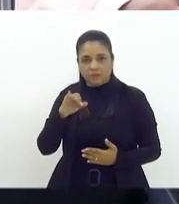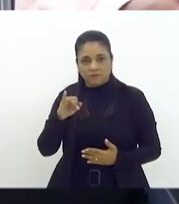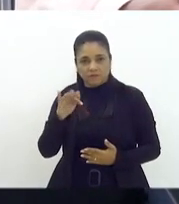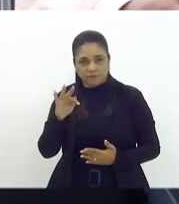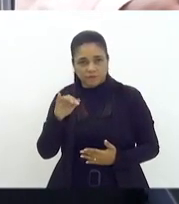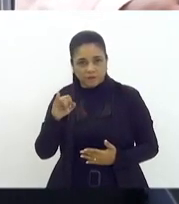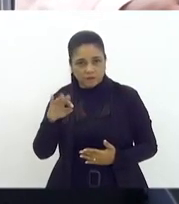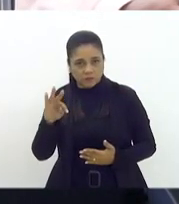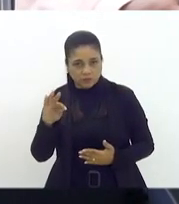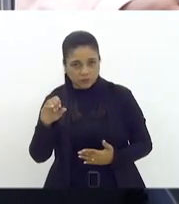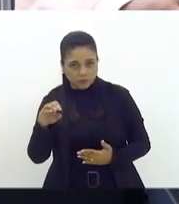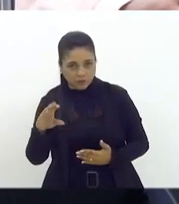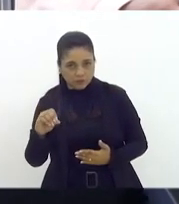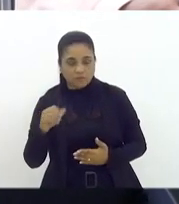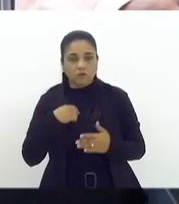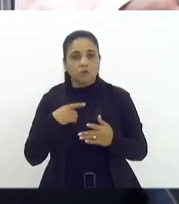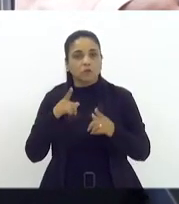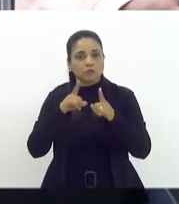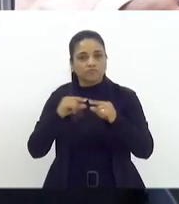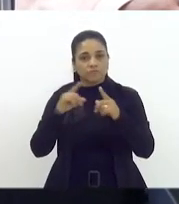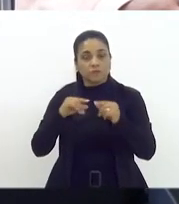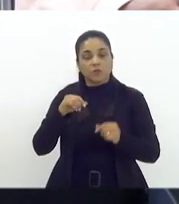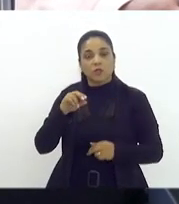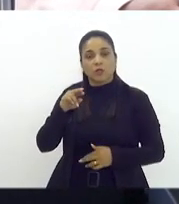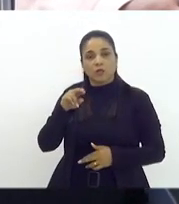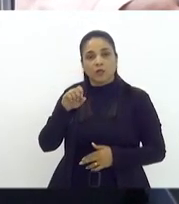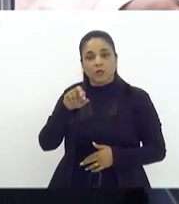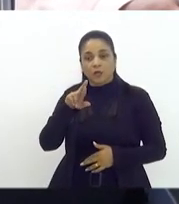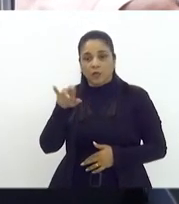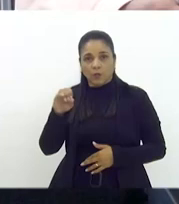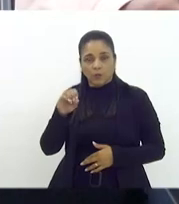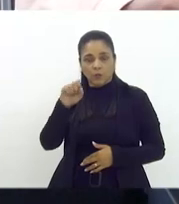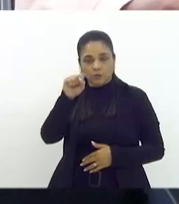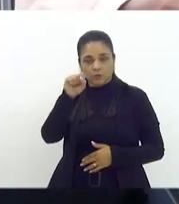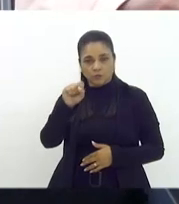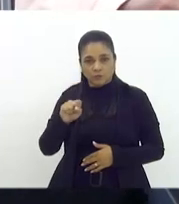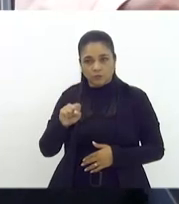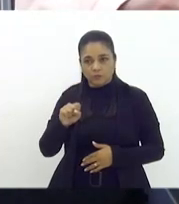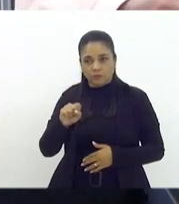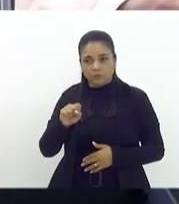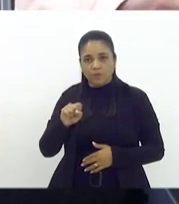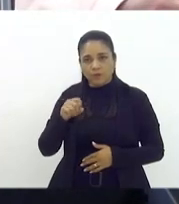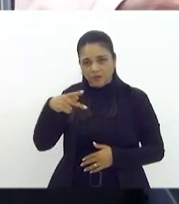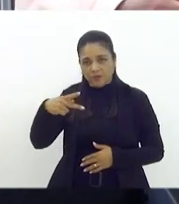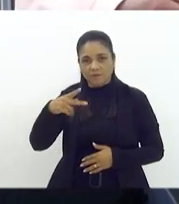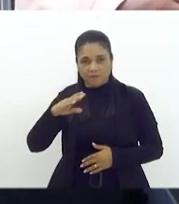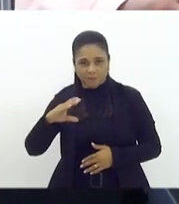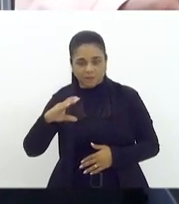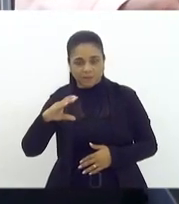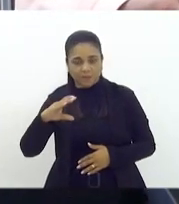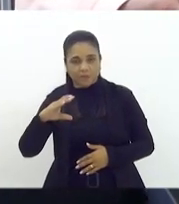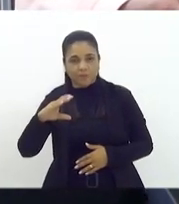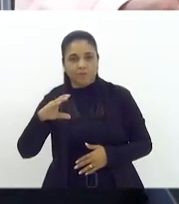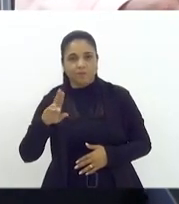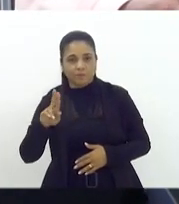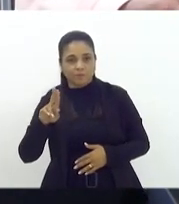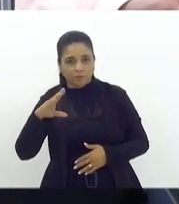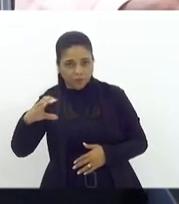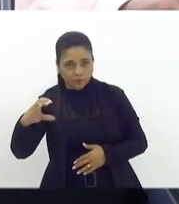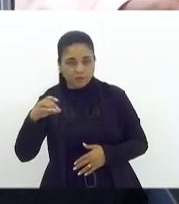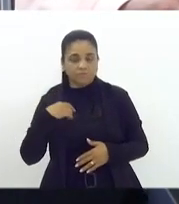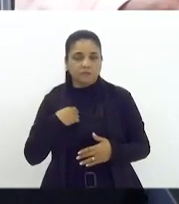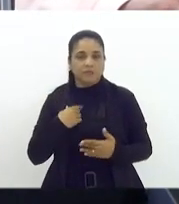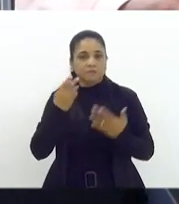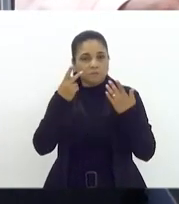Católica do Rio Grande do Sul desenvolvendo estudos na área de memória aplicados no campo da psicologia do testemunho